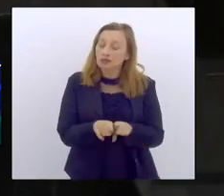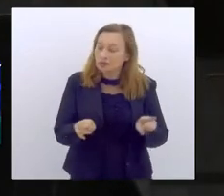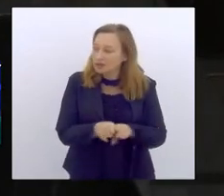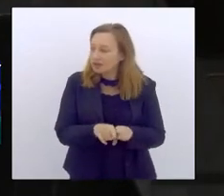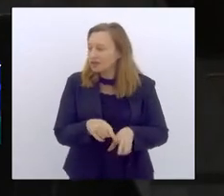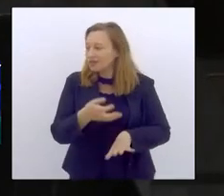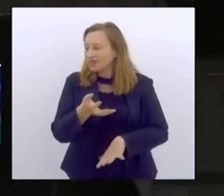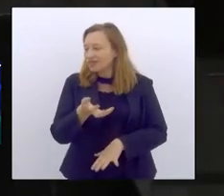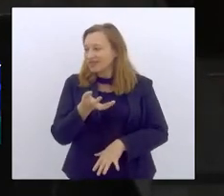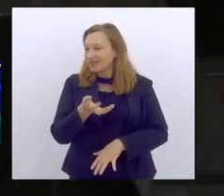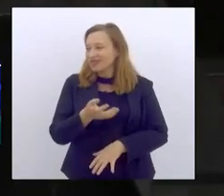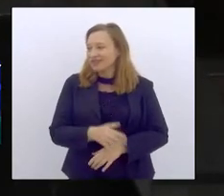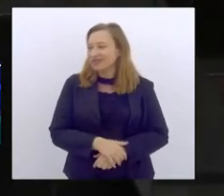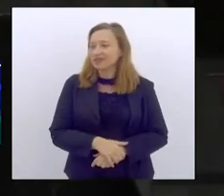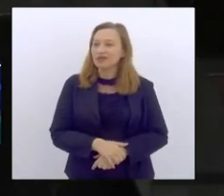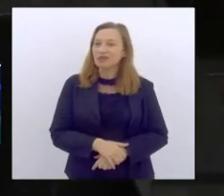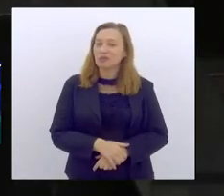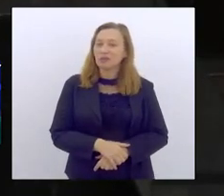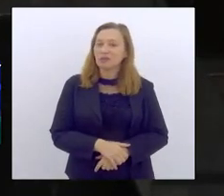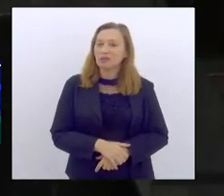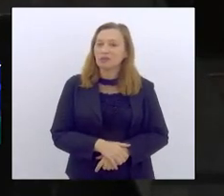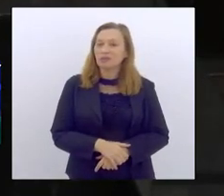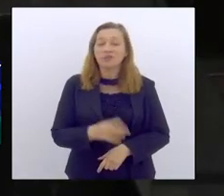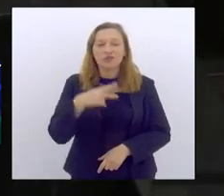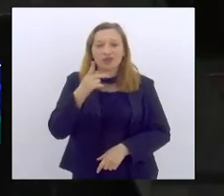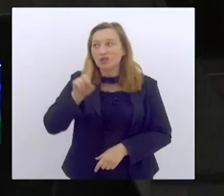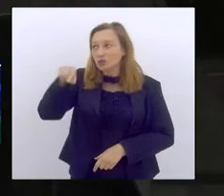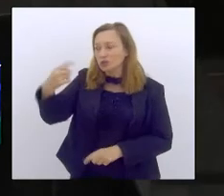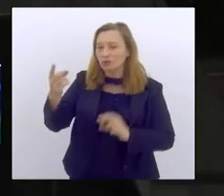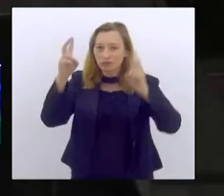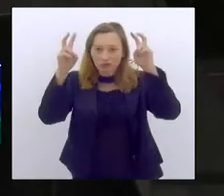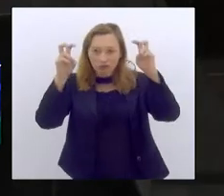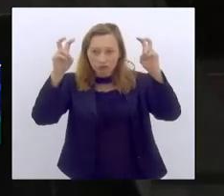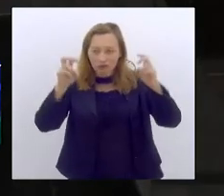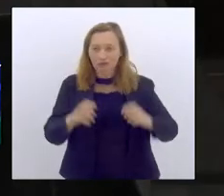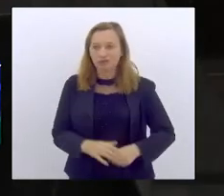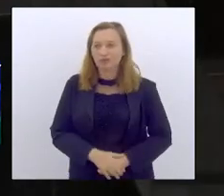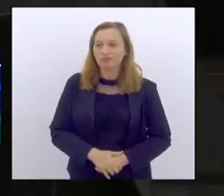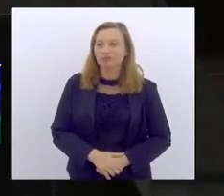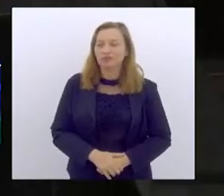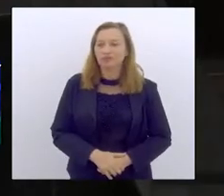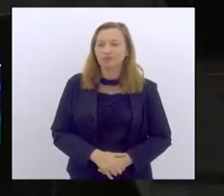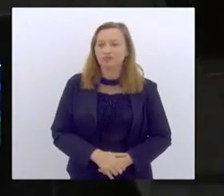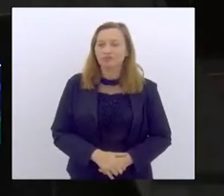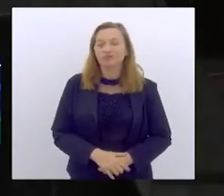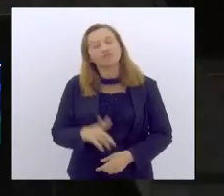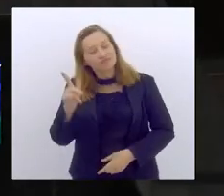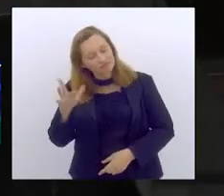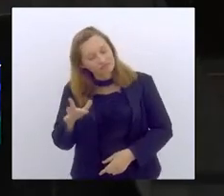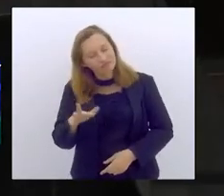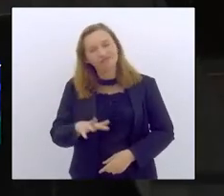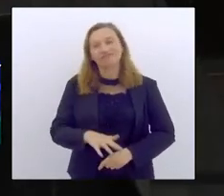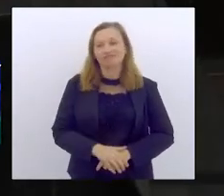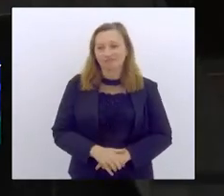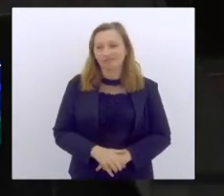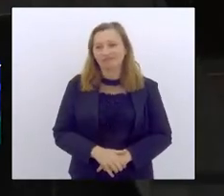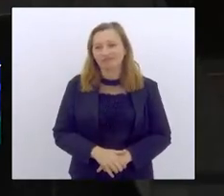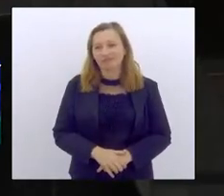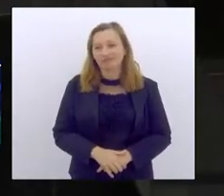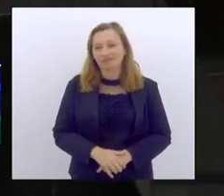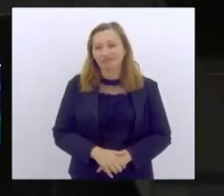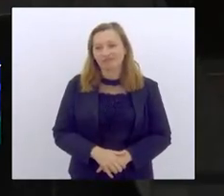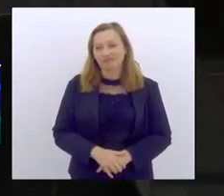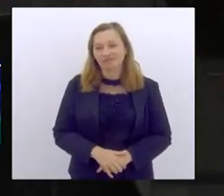também presenciais lubac abordar uma outra questão esta totalmente diferente e